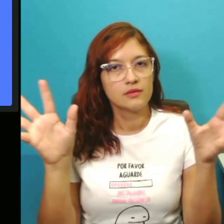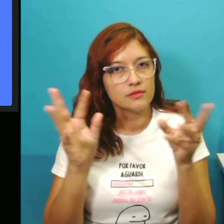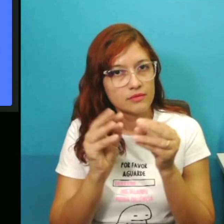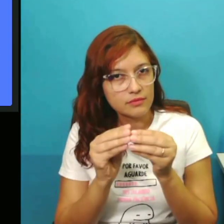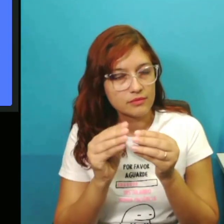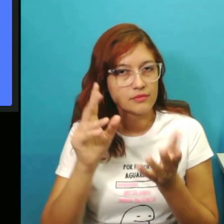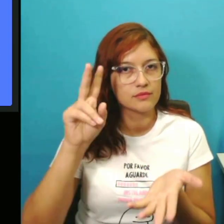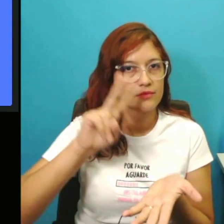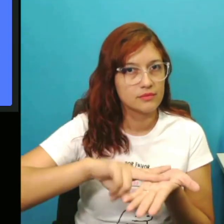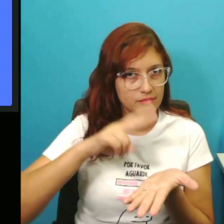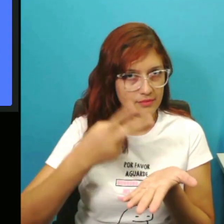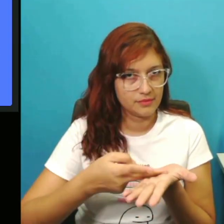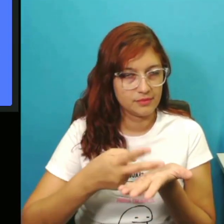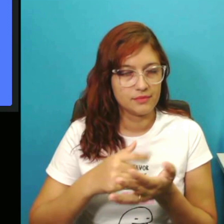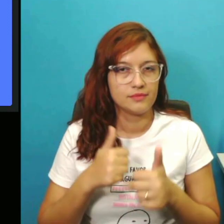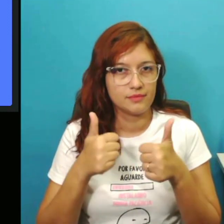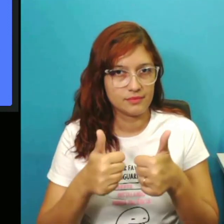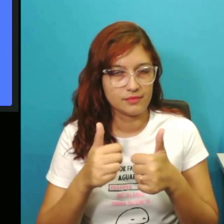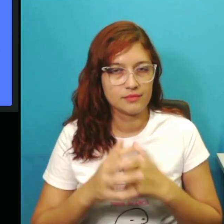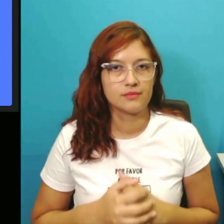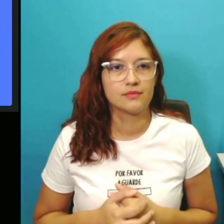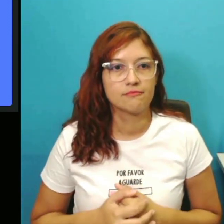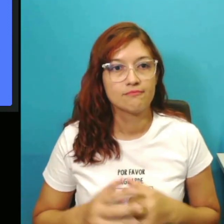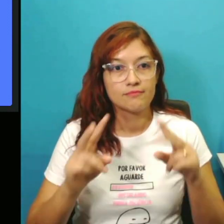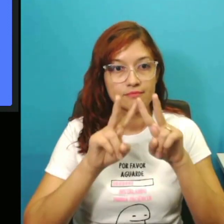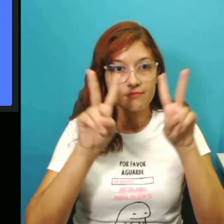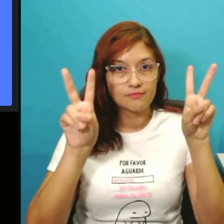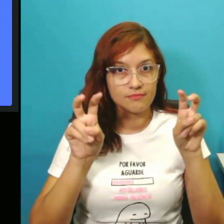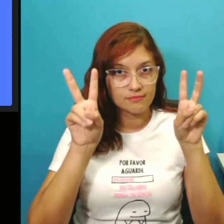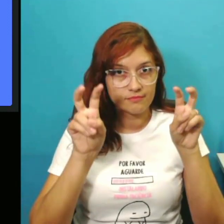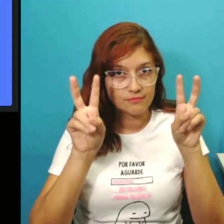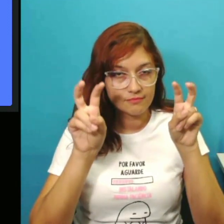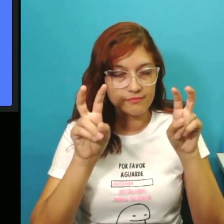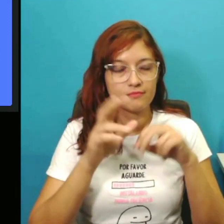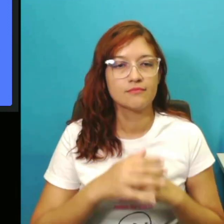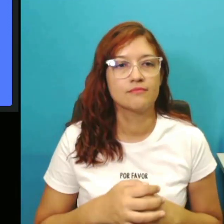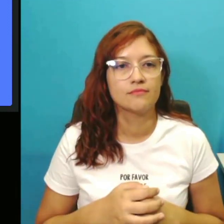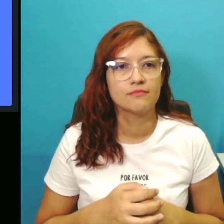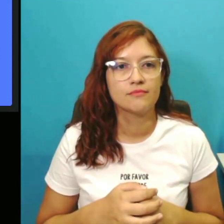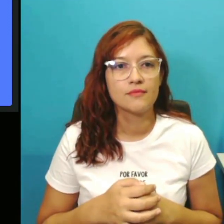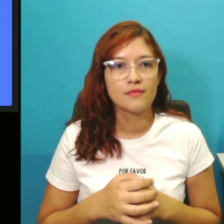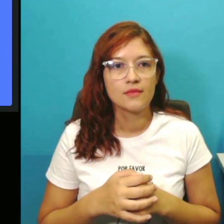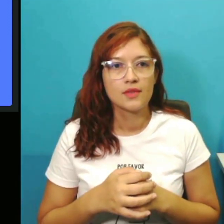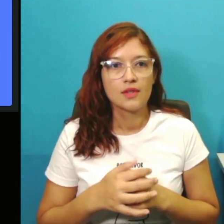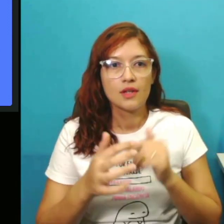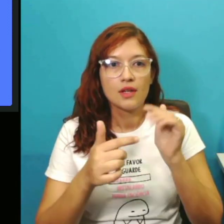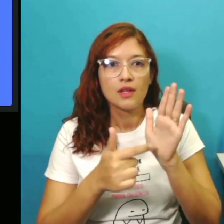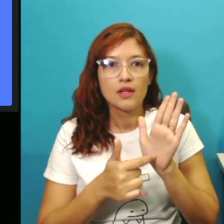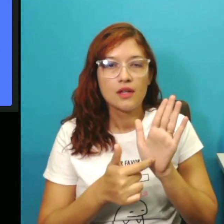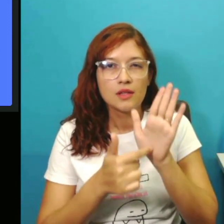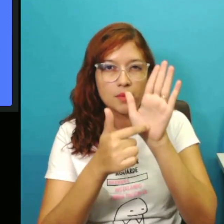e agora eu vou fazer a tradução do resumo desse artigo. O tema do artigo é